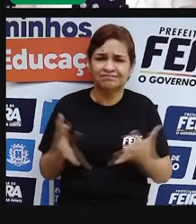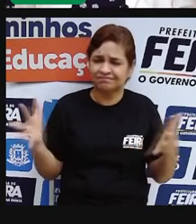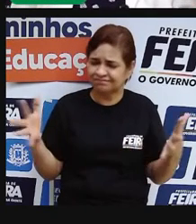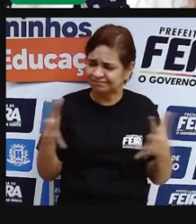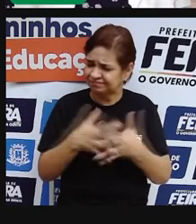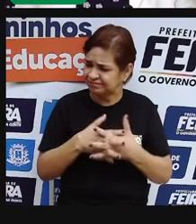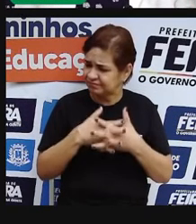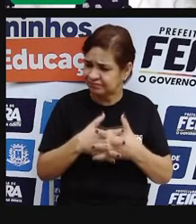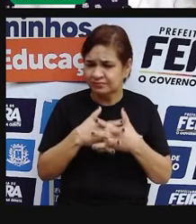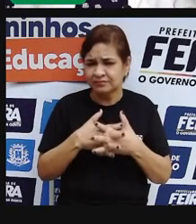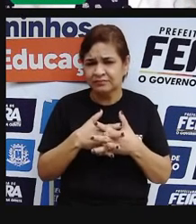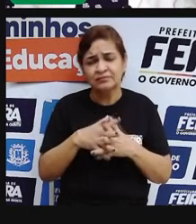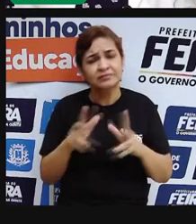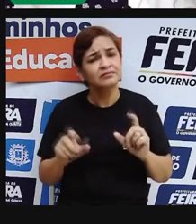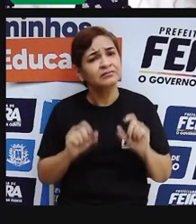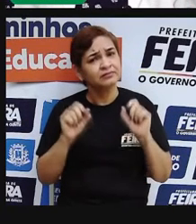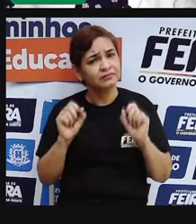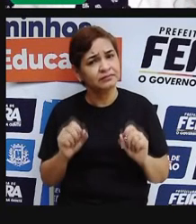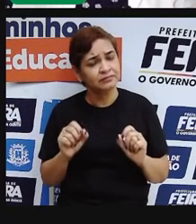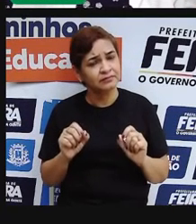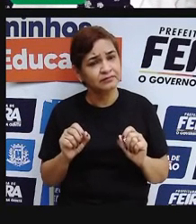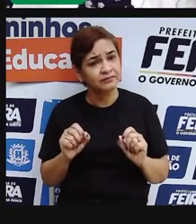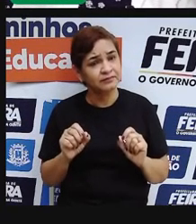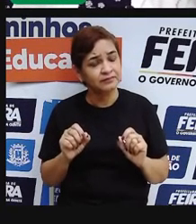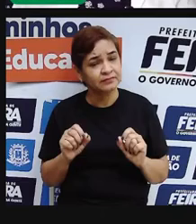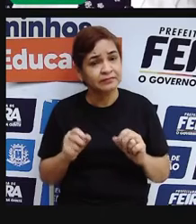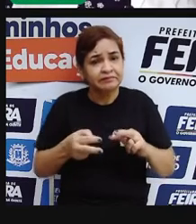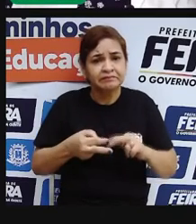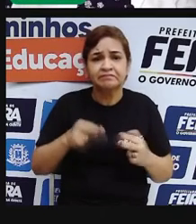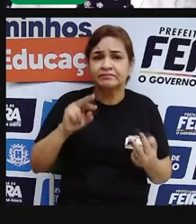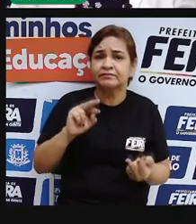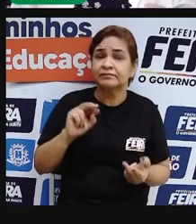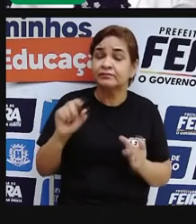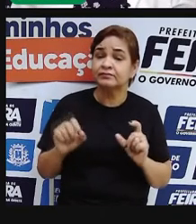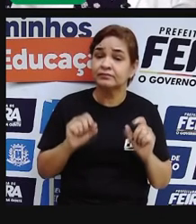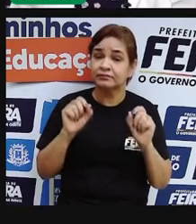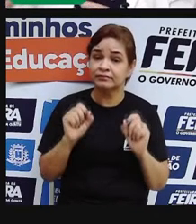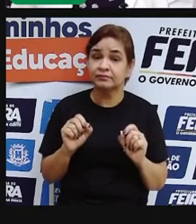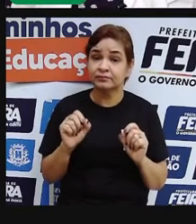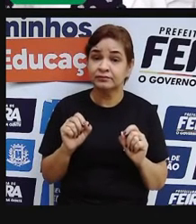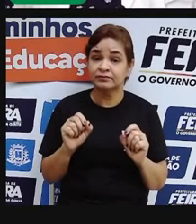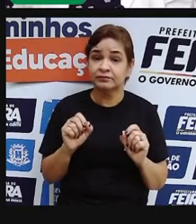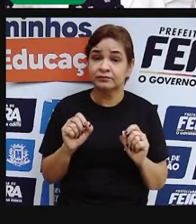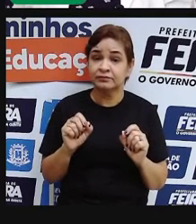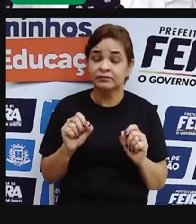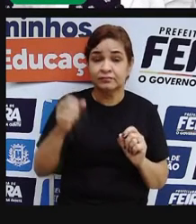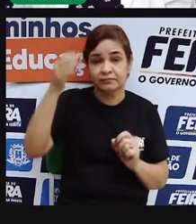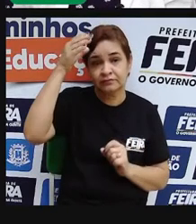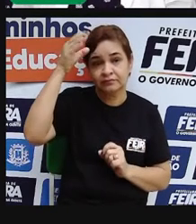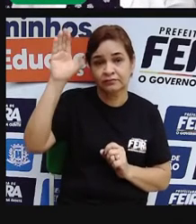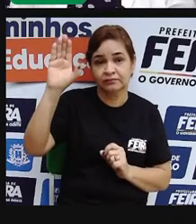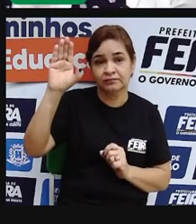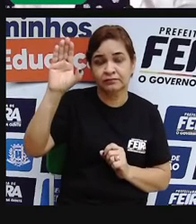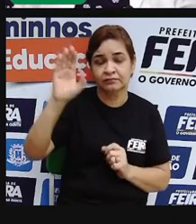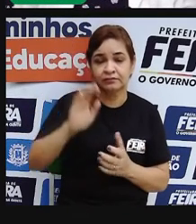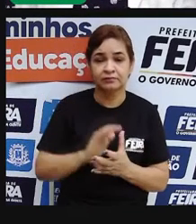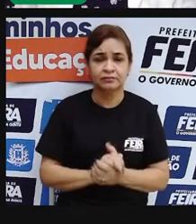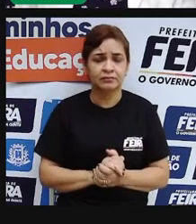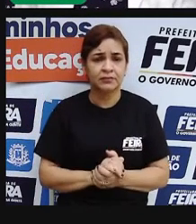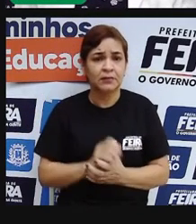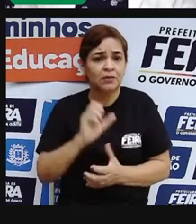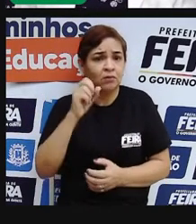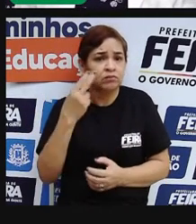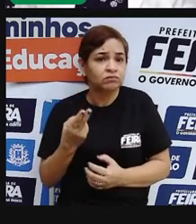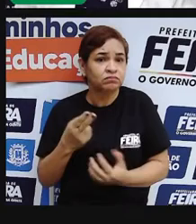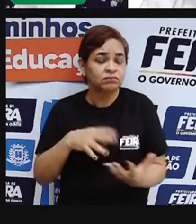tudo ancestralidade tem a ver com genética ou tem a ver com cultura ou é uma